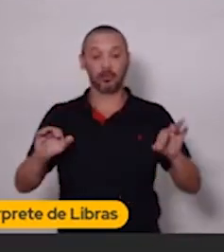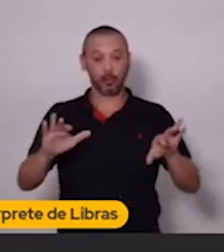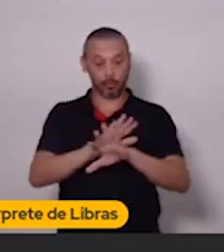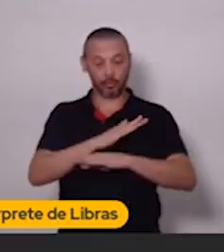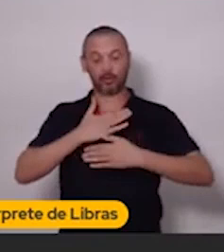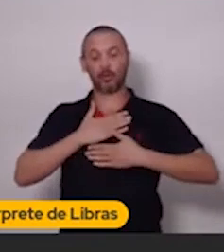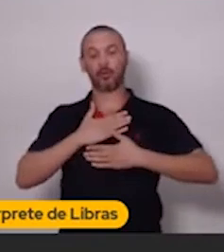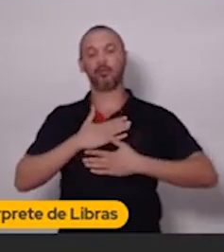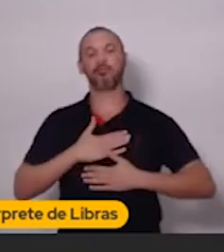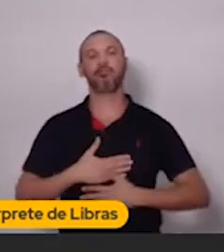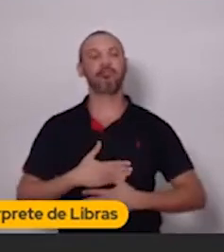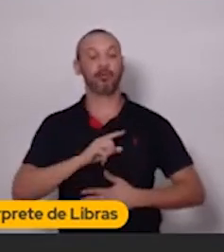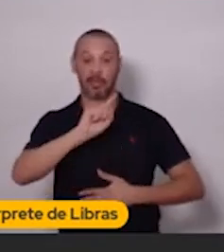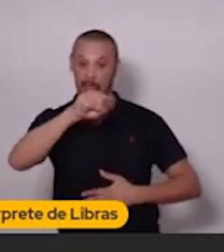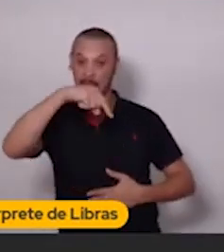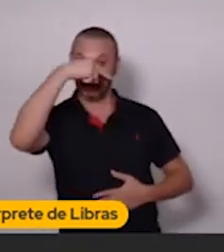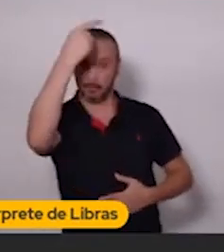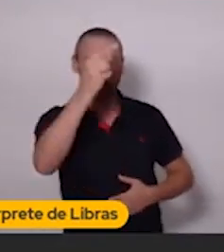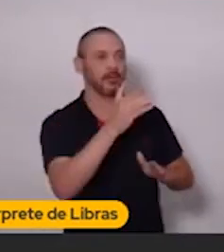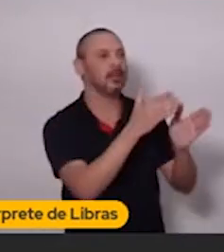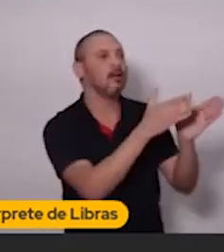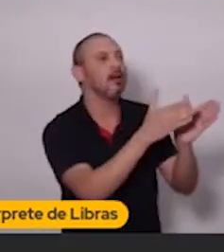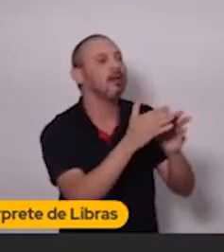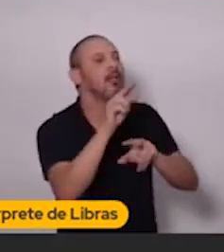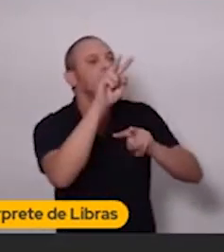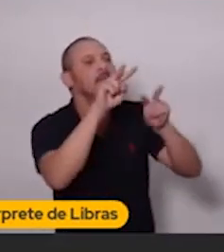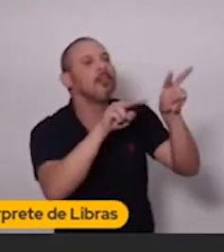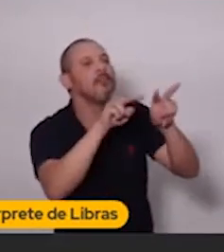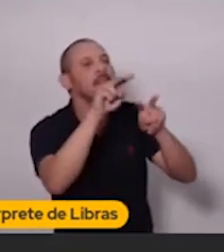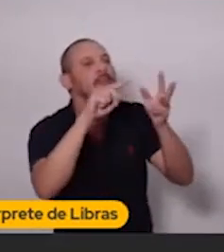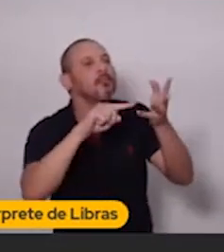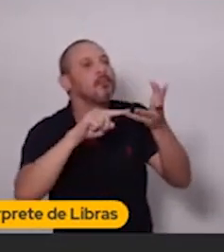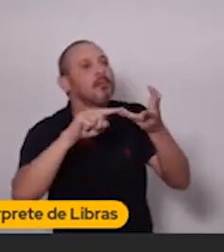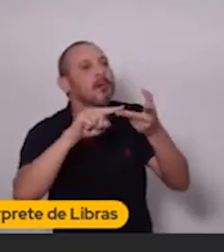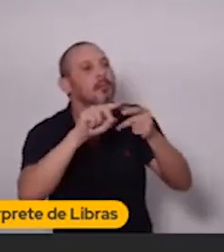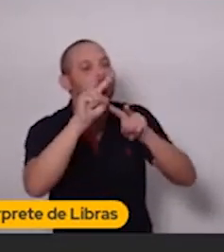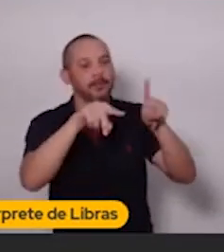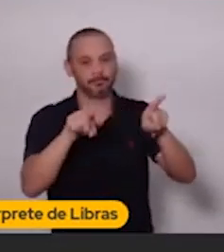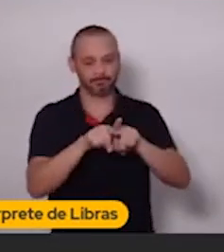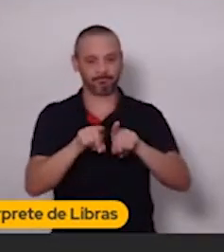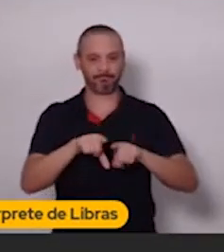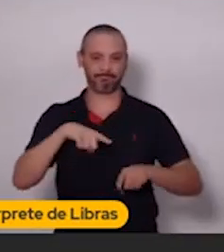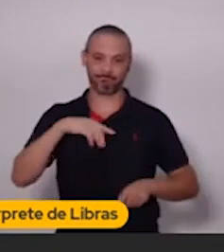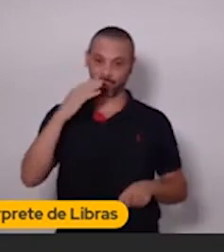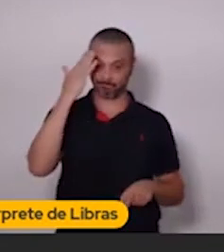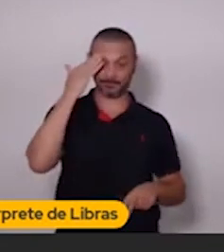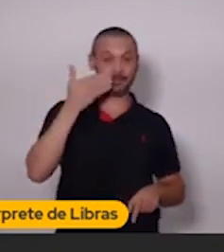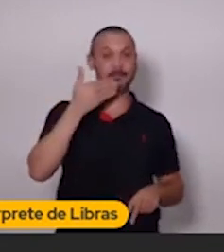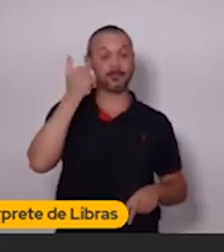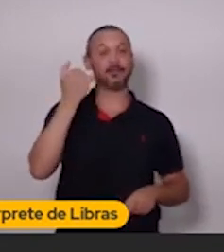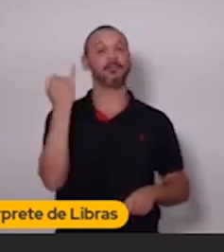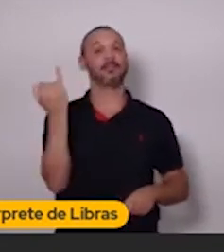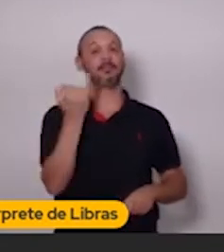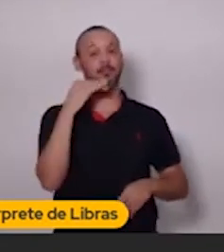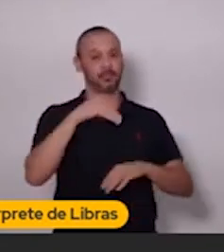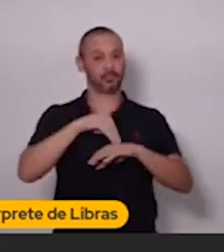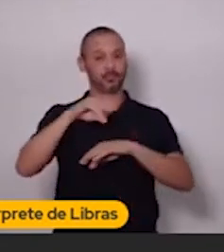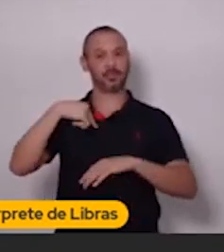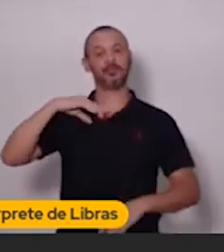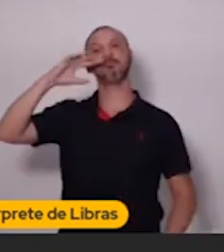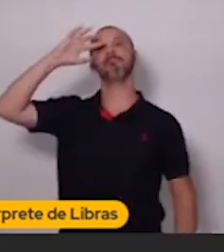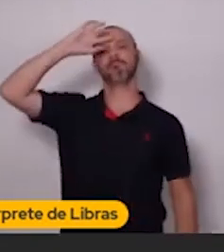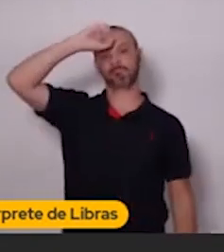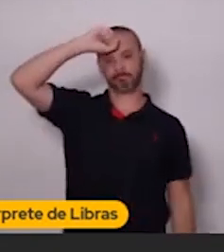da publicação, com certeza você vai achar coisas que você faria diferente se você tivesse com os olhos descansados. Então, essa dica de ouro, eu aprendi isso na